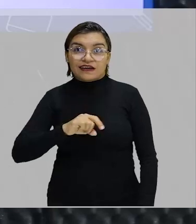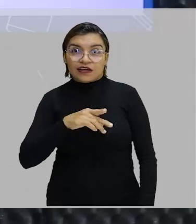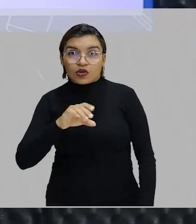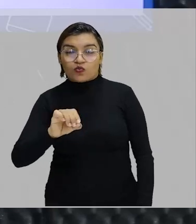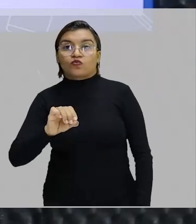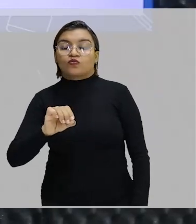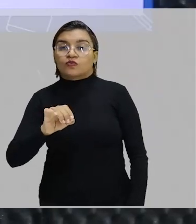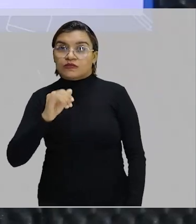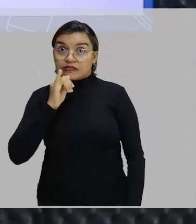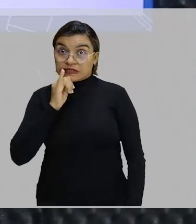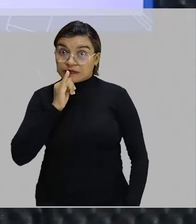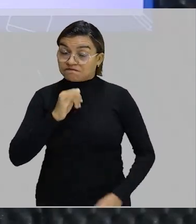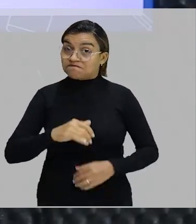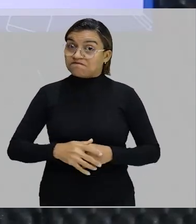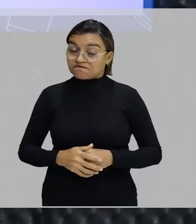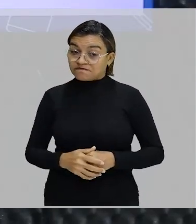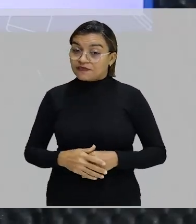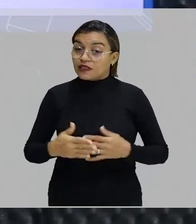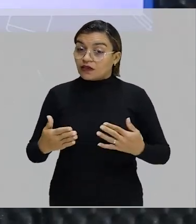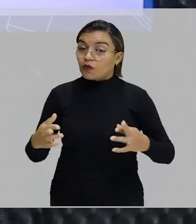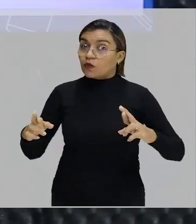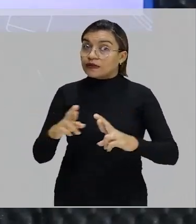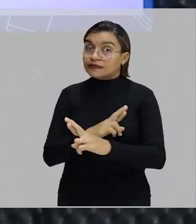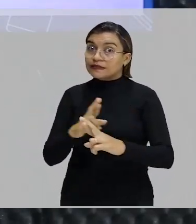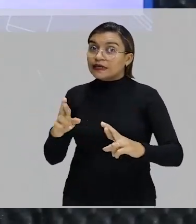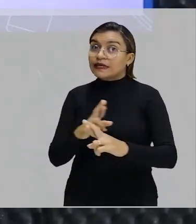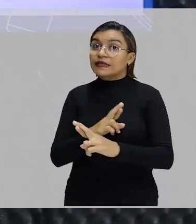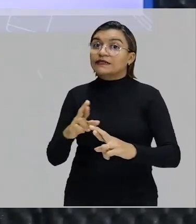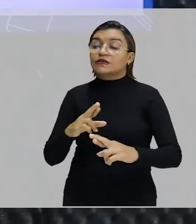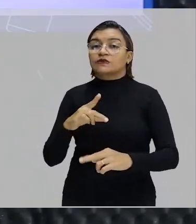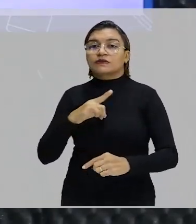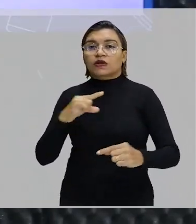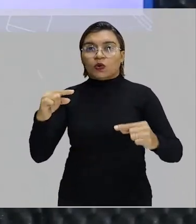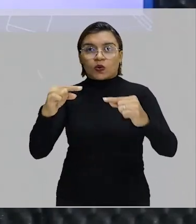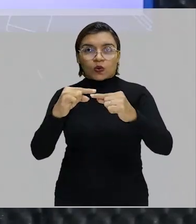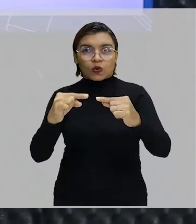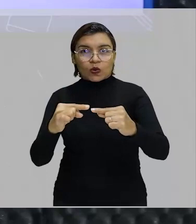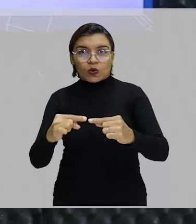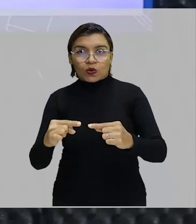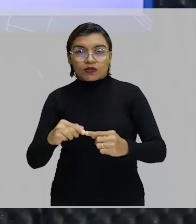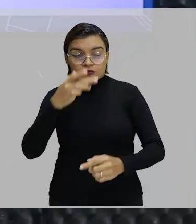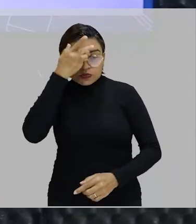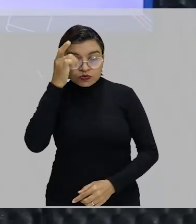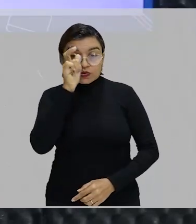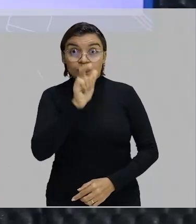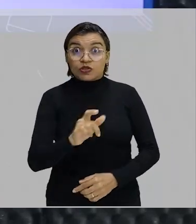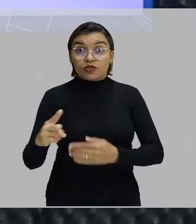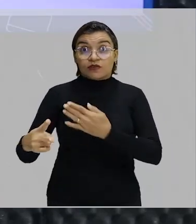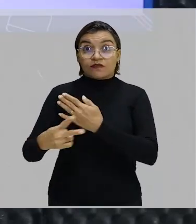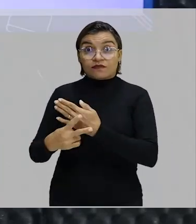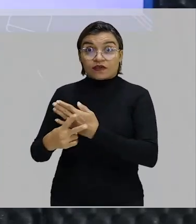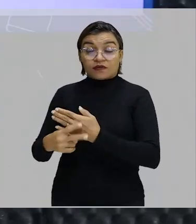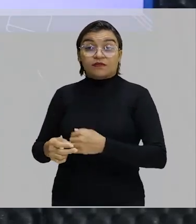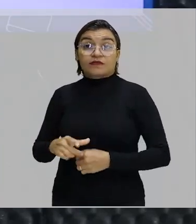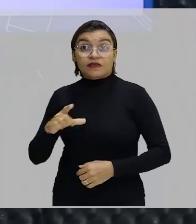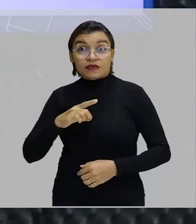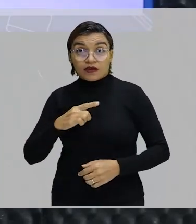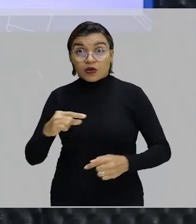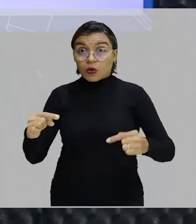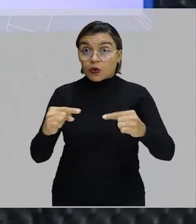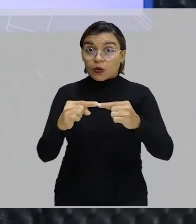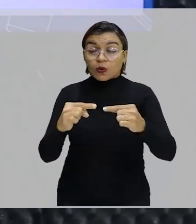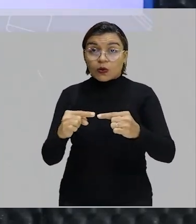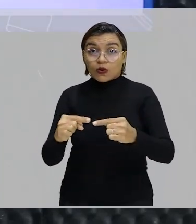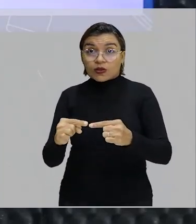muitas pessoas proferirem. Então, quando essas relações se estabelecem entre sujeito e verbo, elas vão se referir à concordância verbal. Quando essas